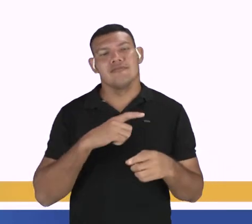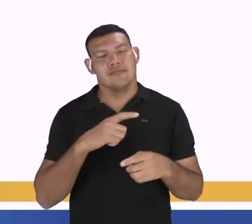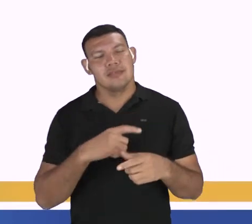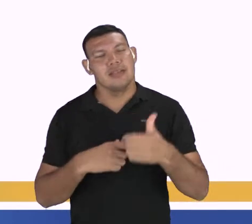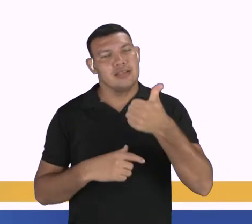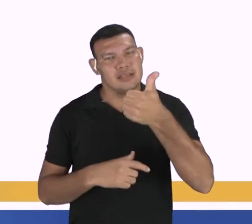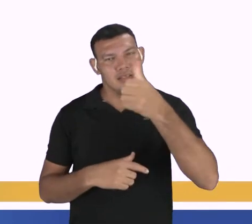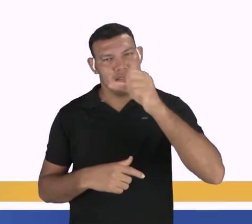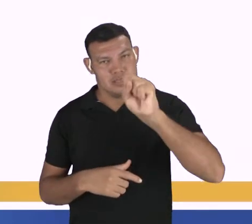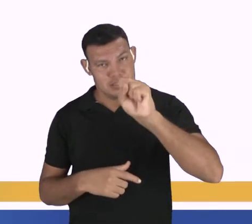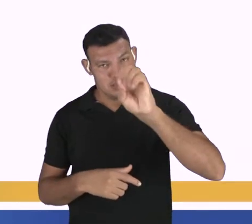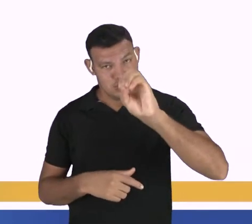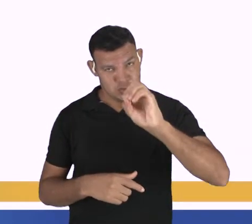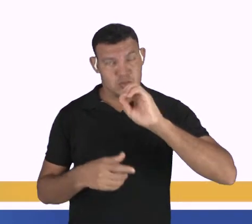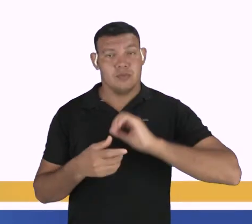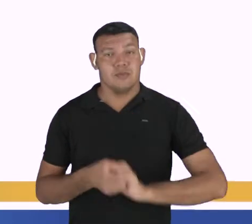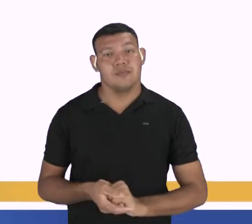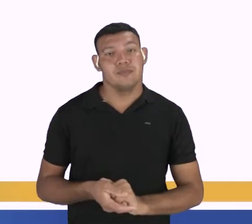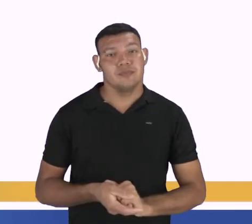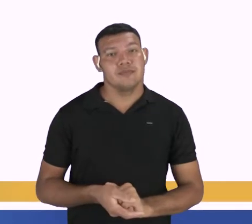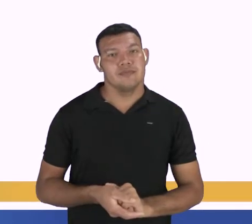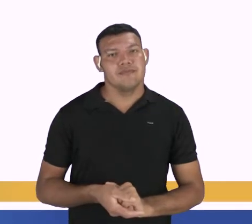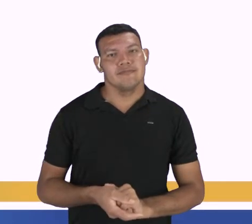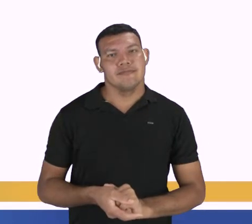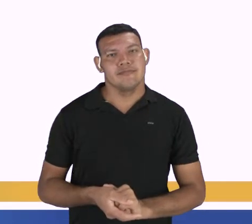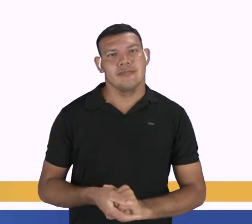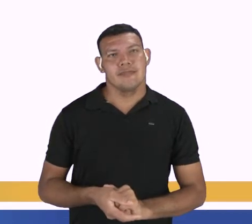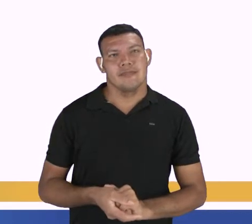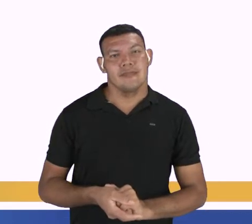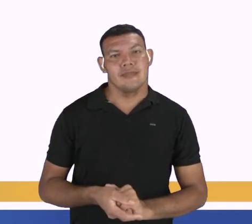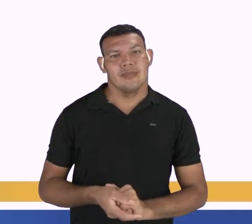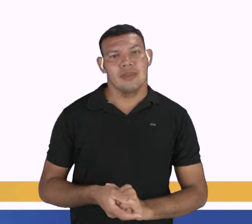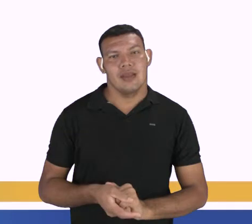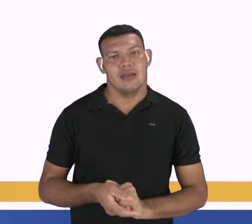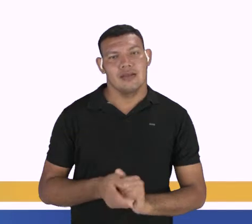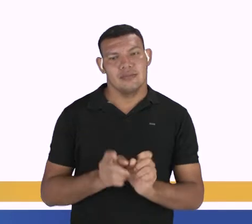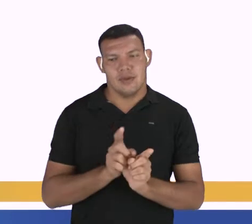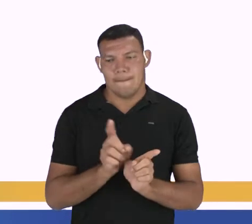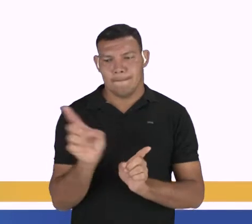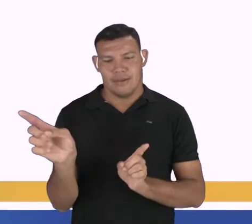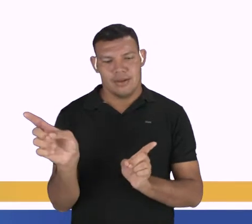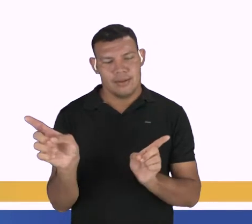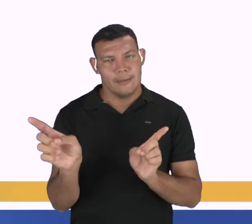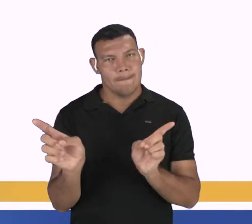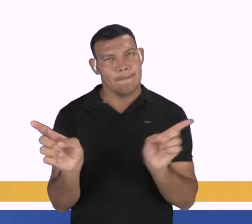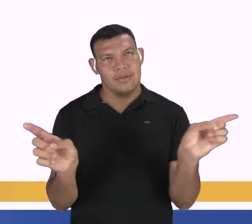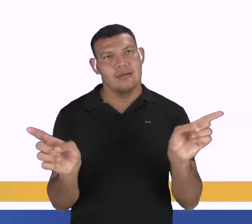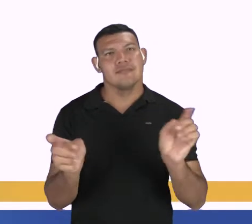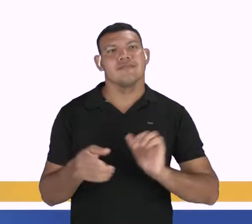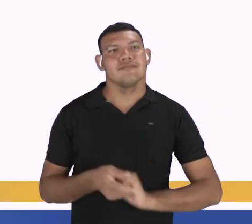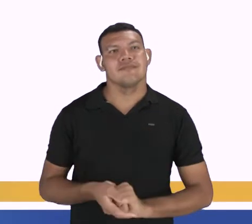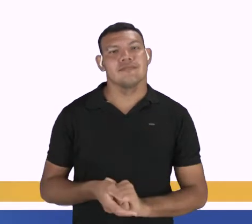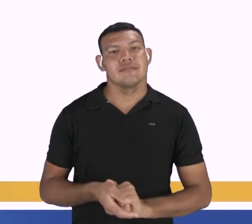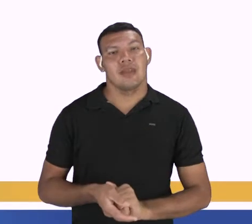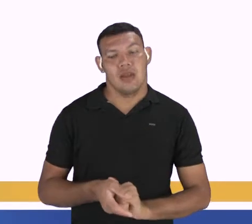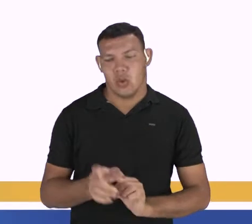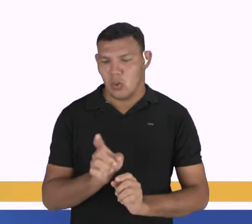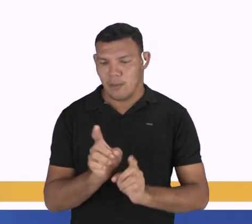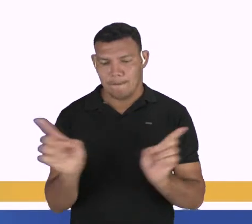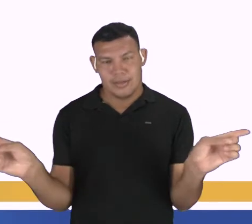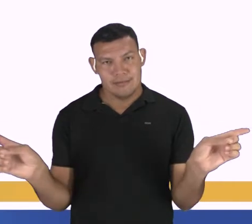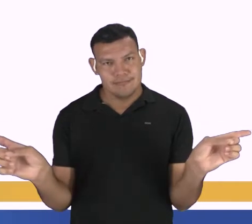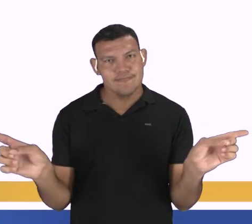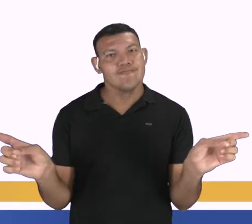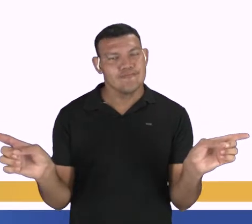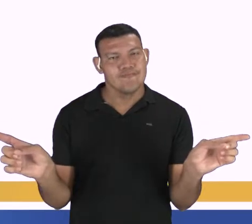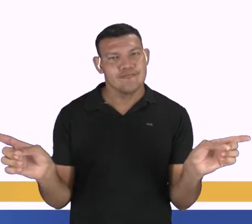disso, esse detalhe é importante, gente, as setinhas, elas estão na mesma direção, porém elas estão em sentido contrário. Então,